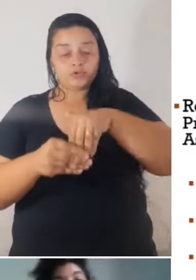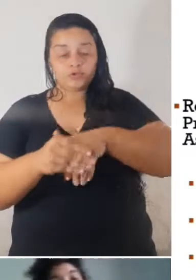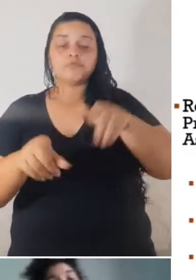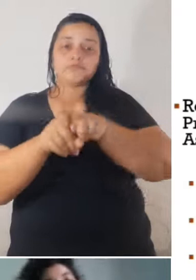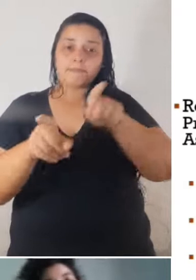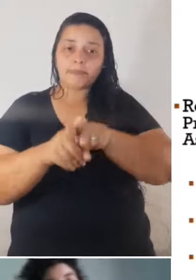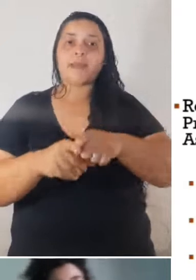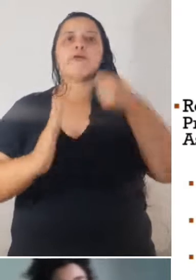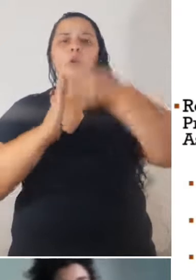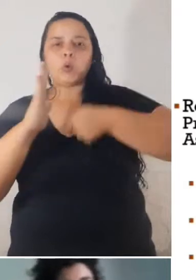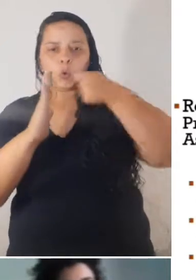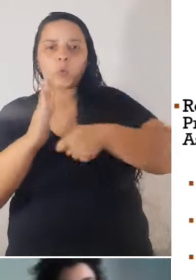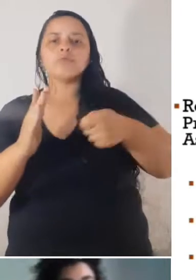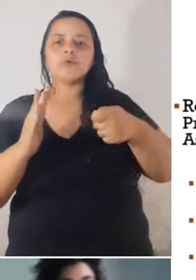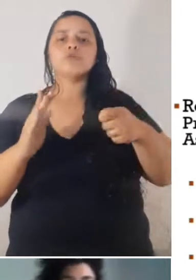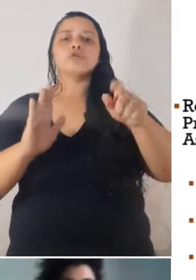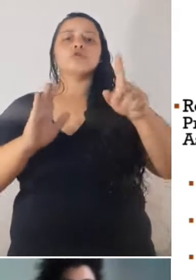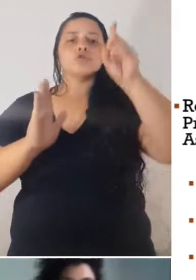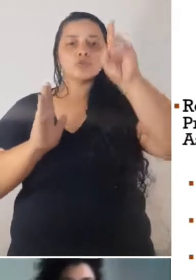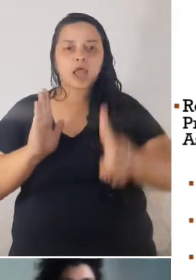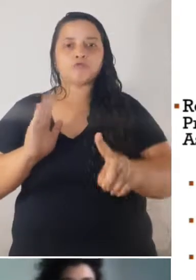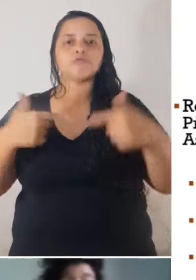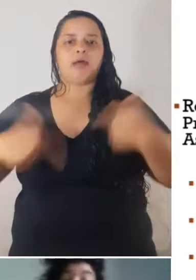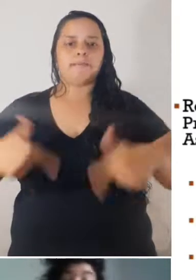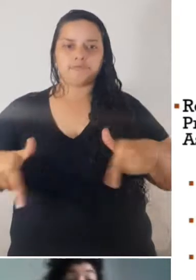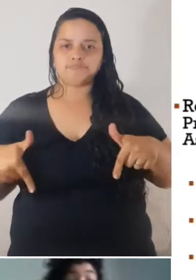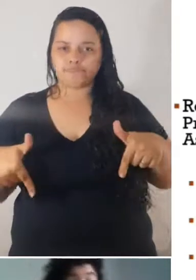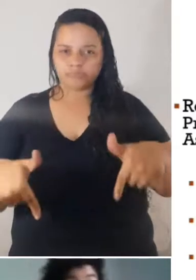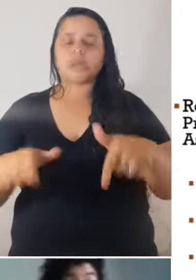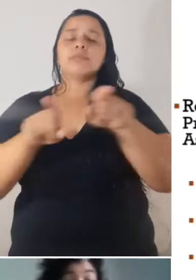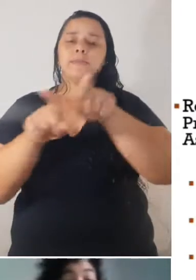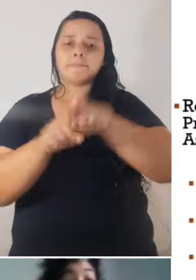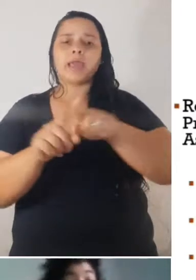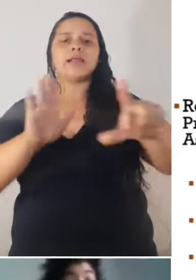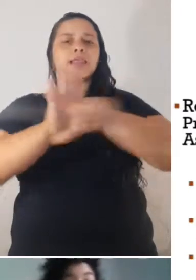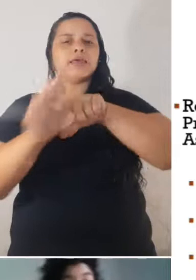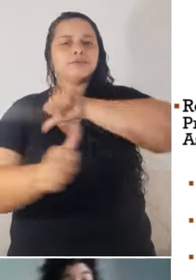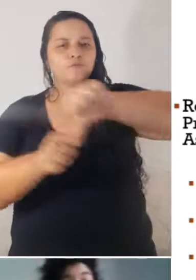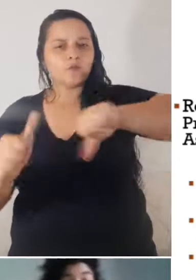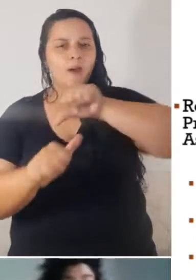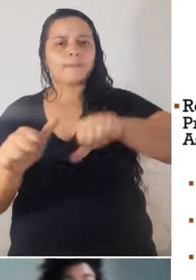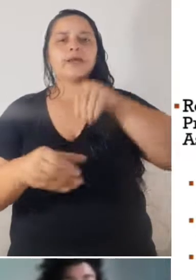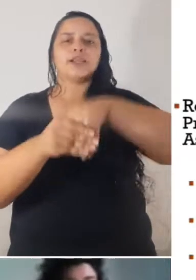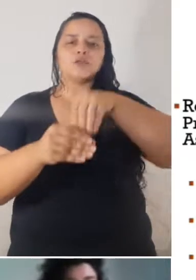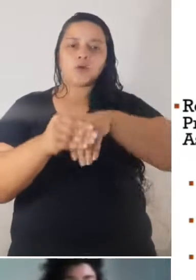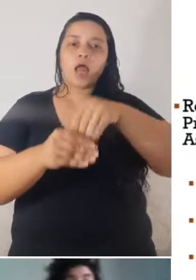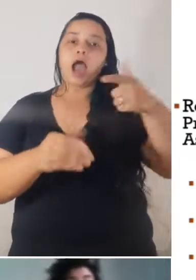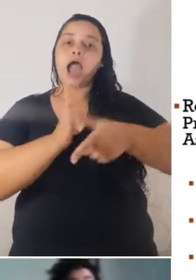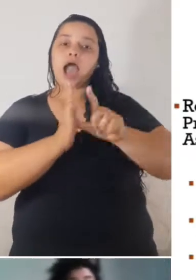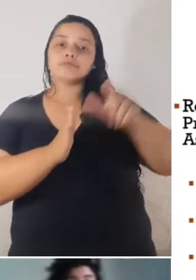voto e a defesa aos direitos trabalhistas pelos setores operários, e também as reformas eleitorais reivindicadas pelos